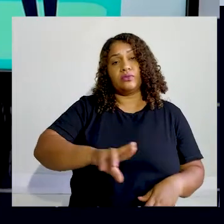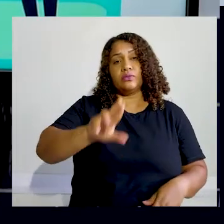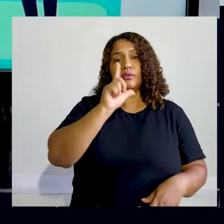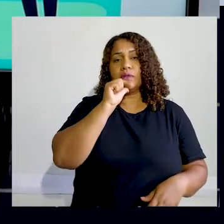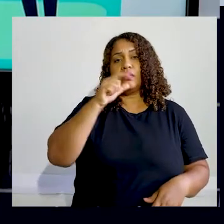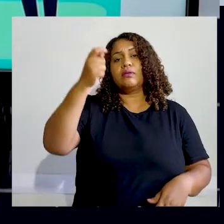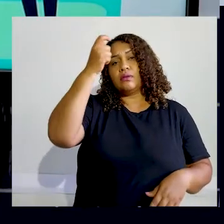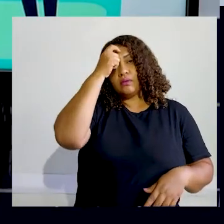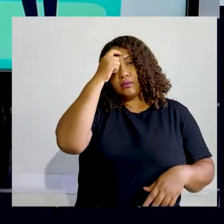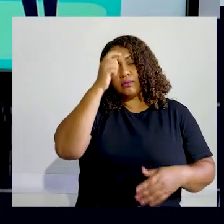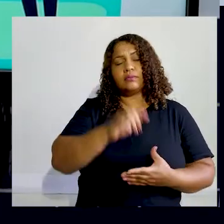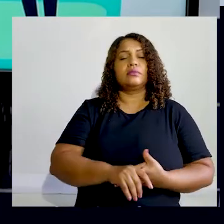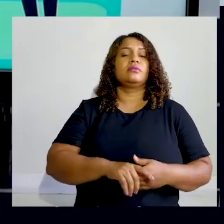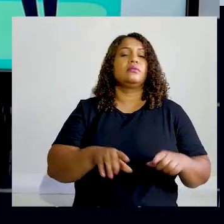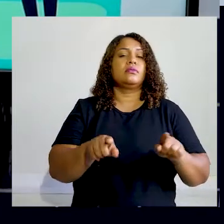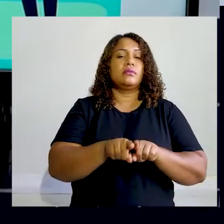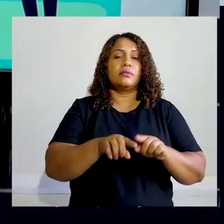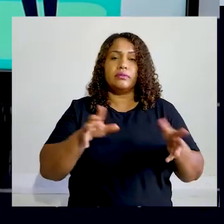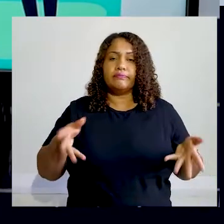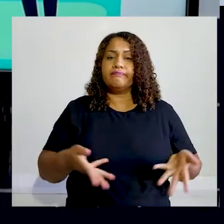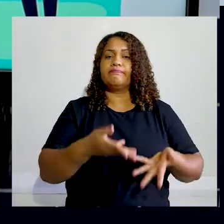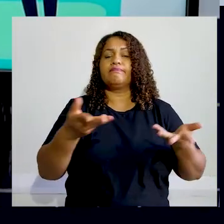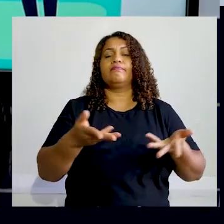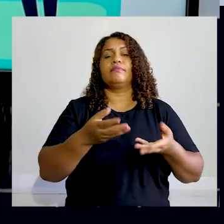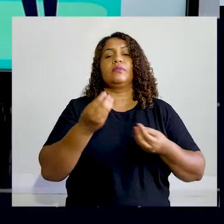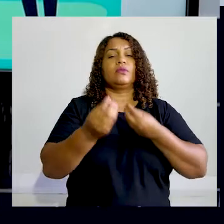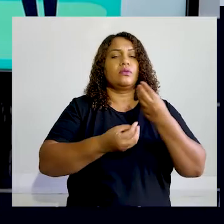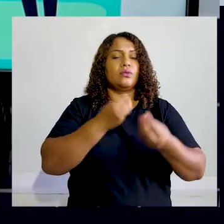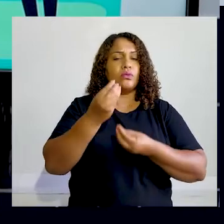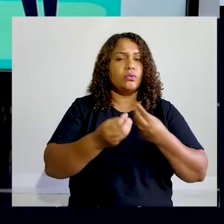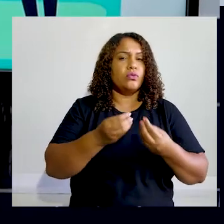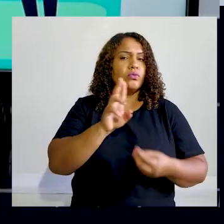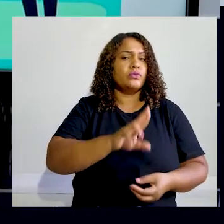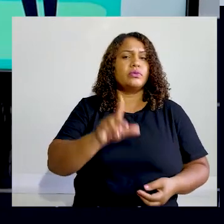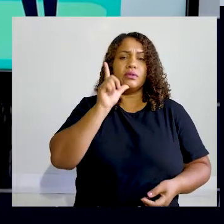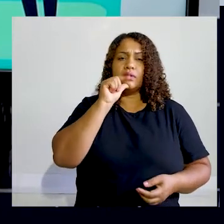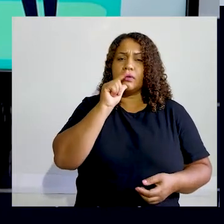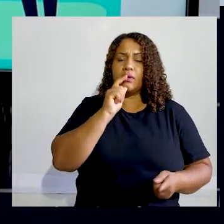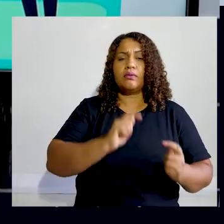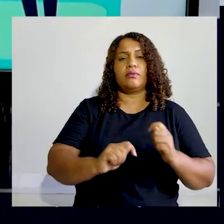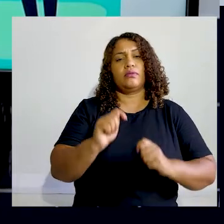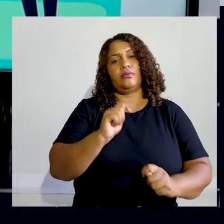água. Incentive ações de economia e redução no